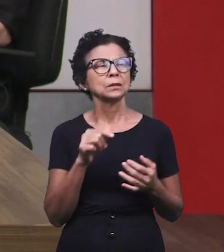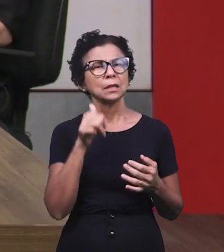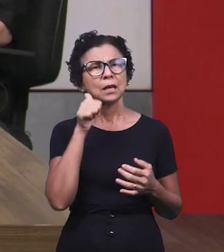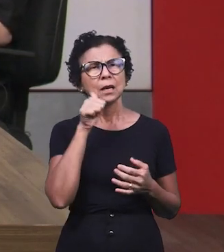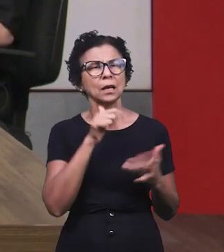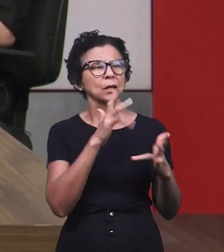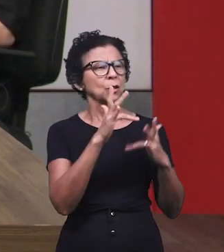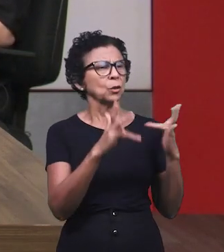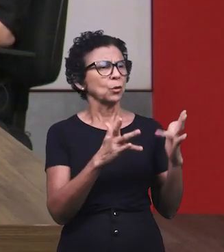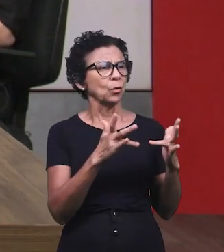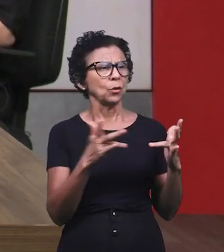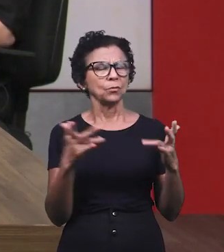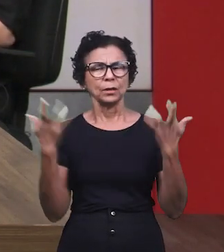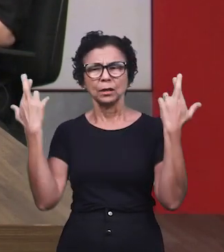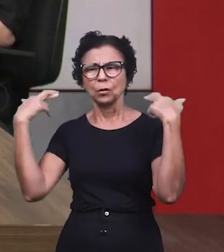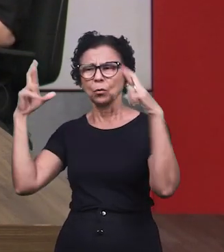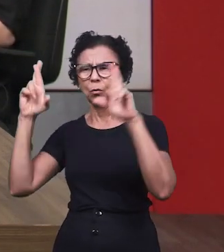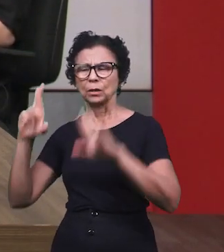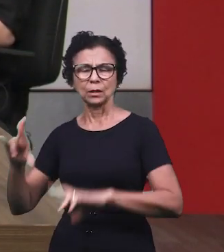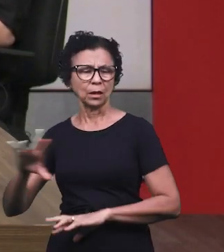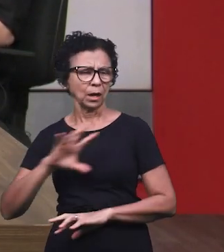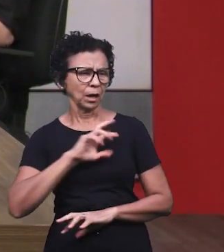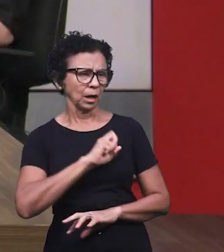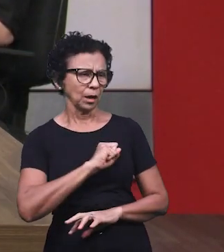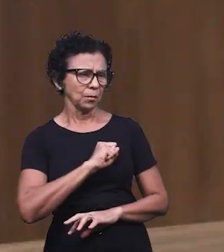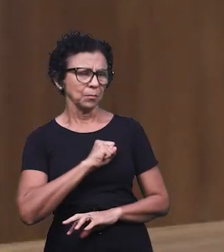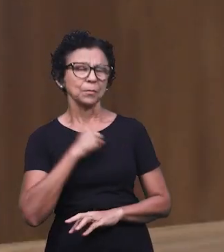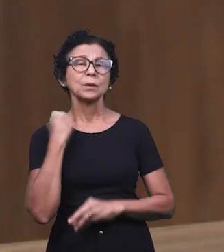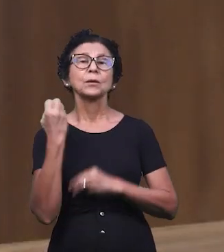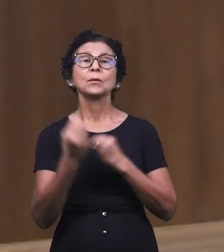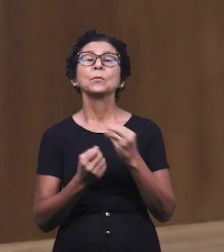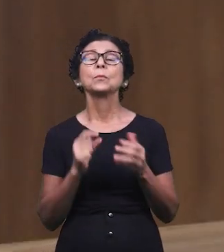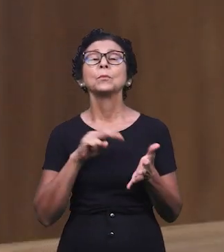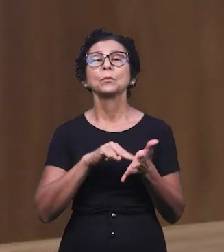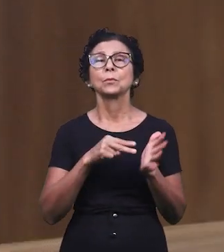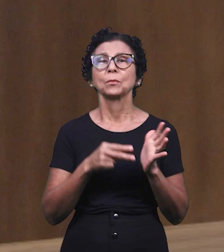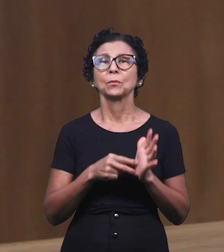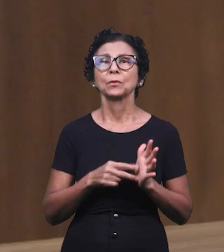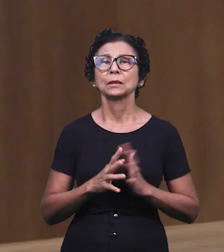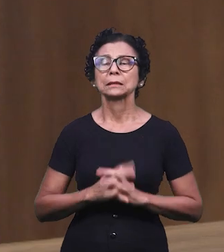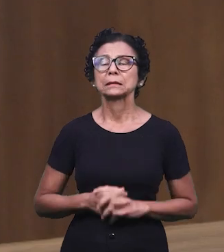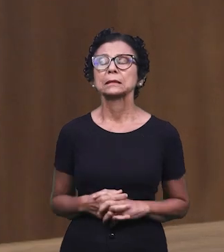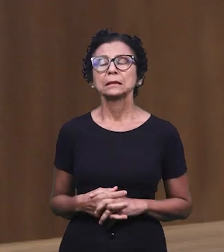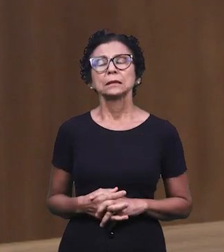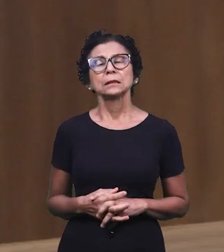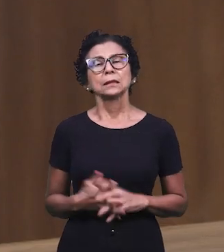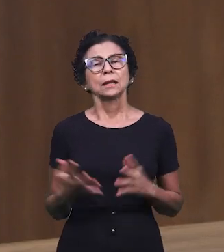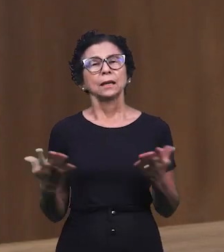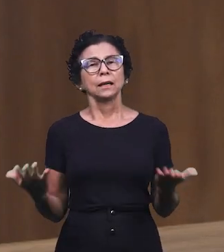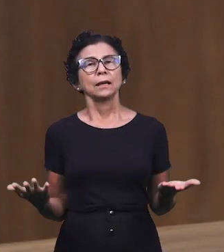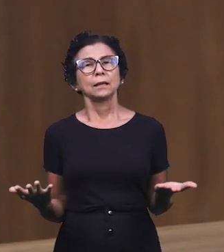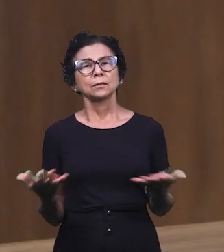amada do Cordeiro? Então, Priscila, a gente está aqui trazendo, né, para as pessoas, para os